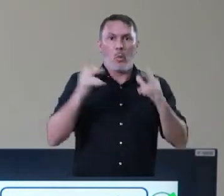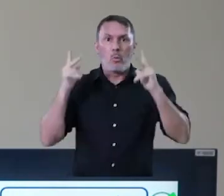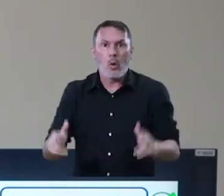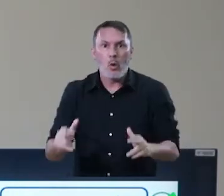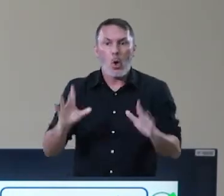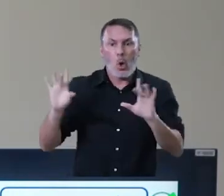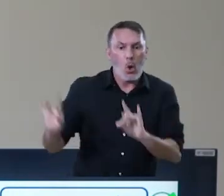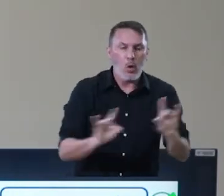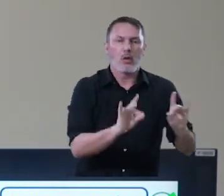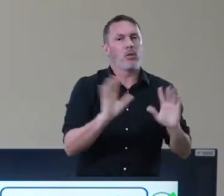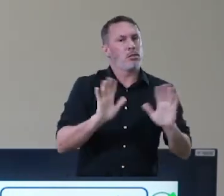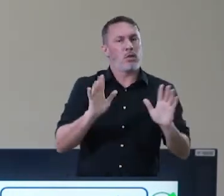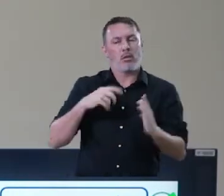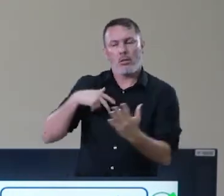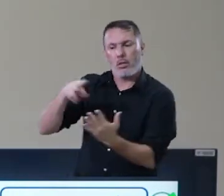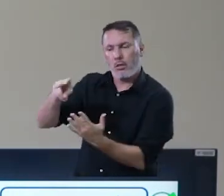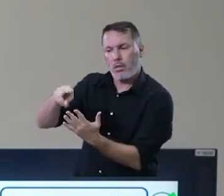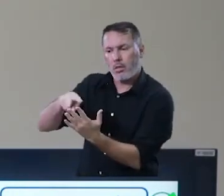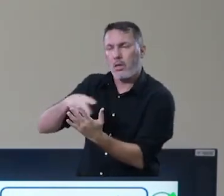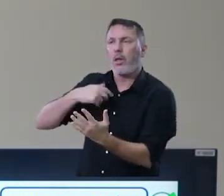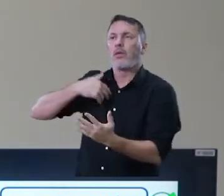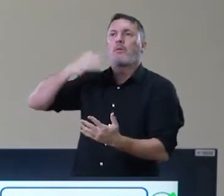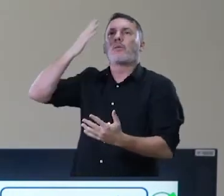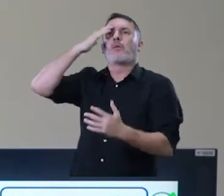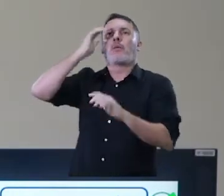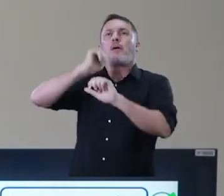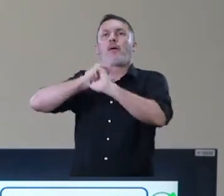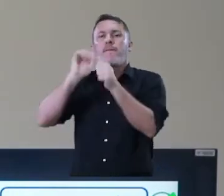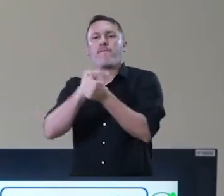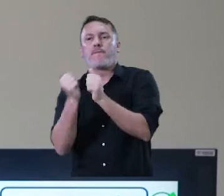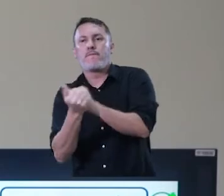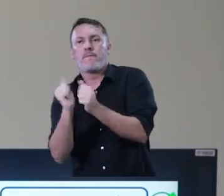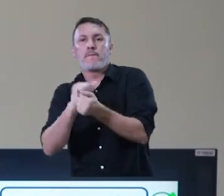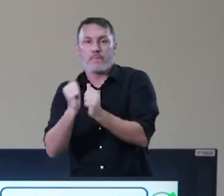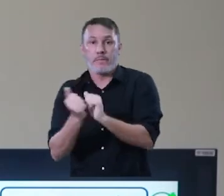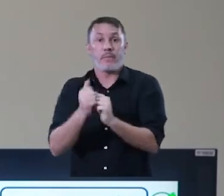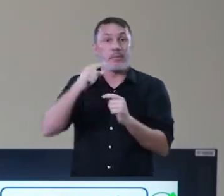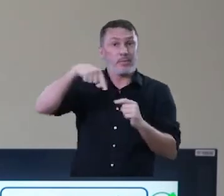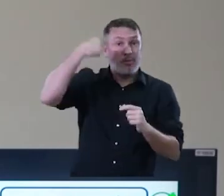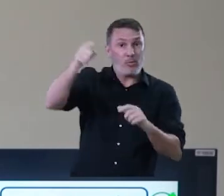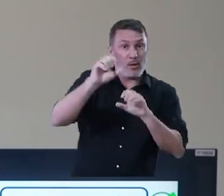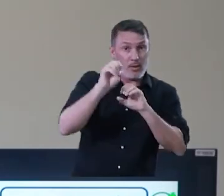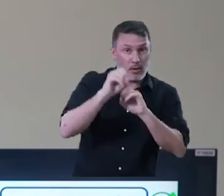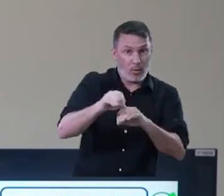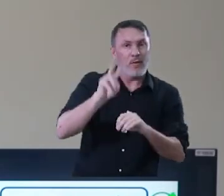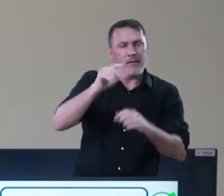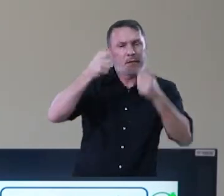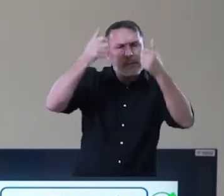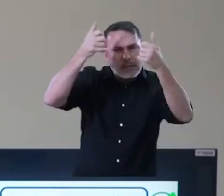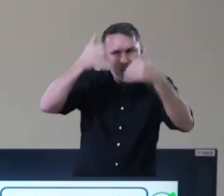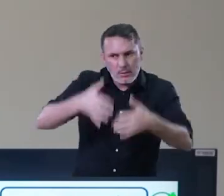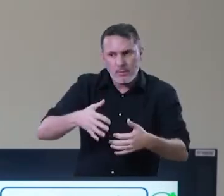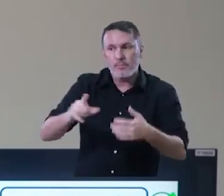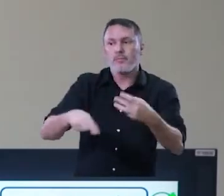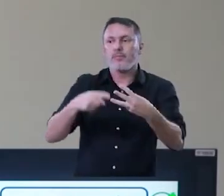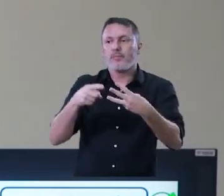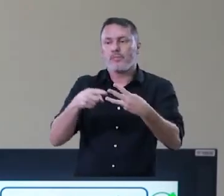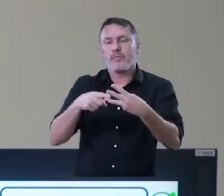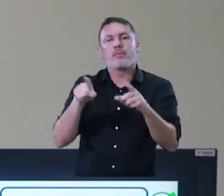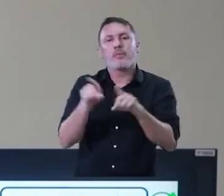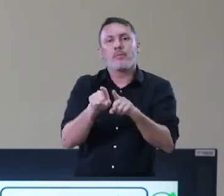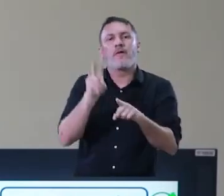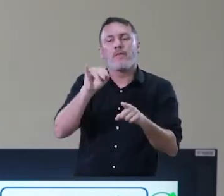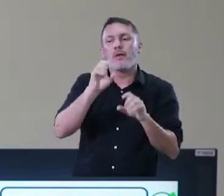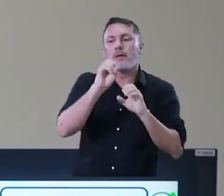do caderno ali, apenas ler, interpretar. E essa aula, a aula 3, a próxima aula, nós vamos trabalhar sobre isso. O